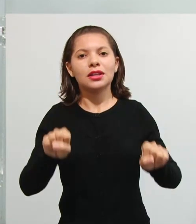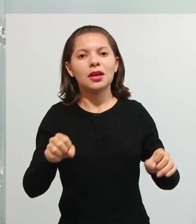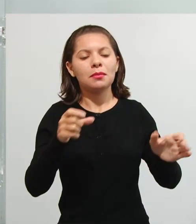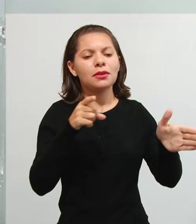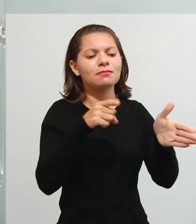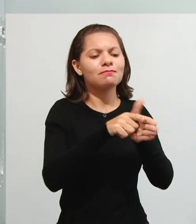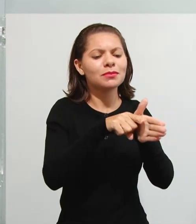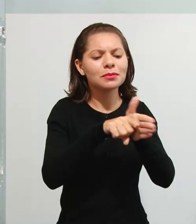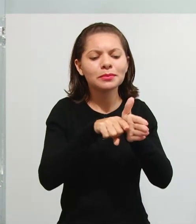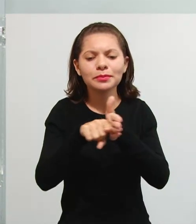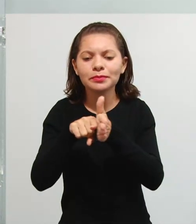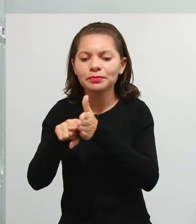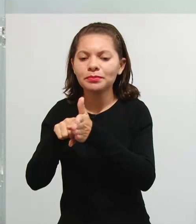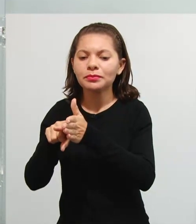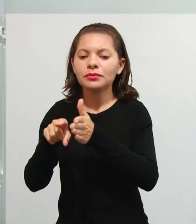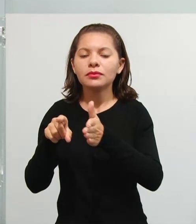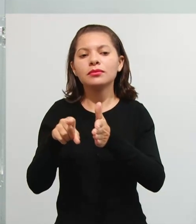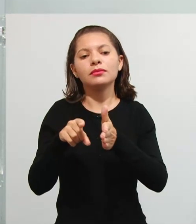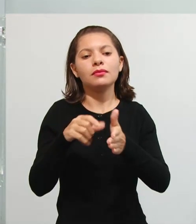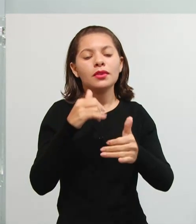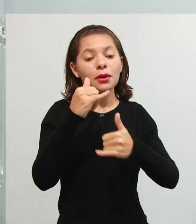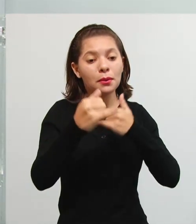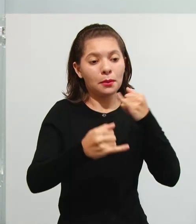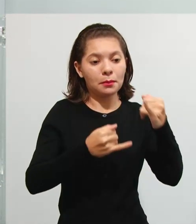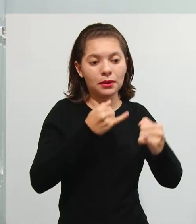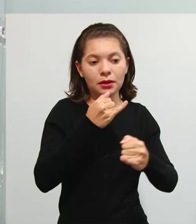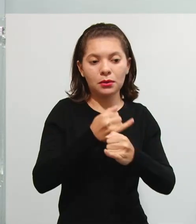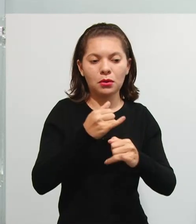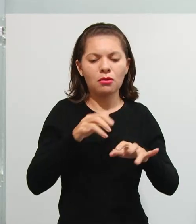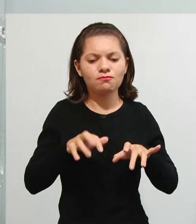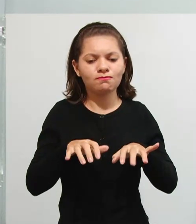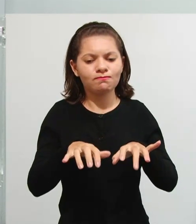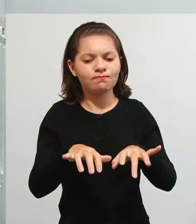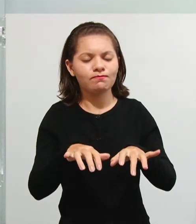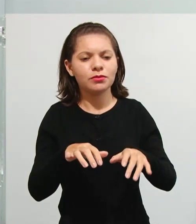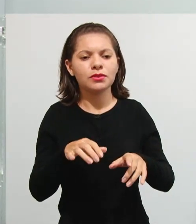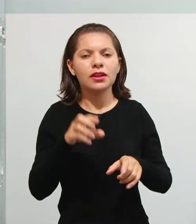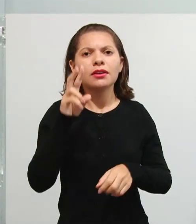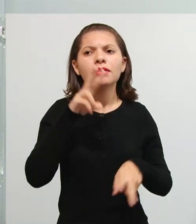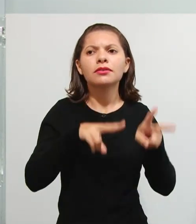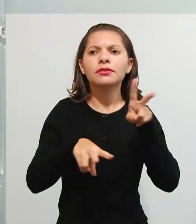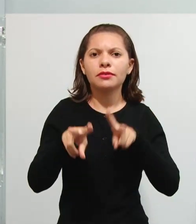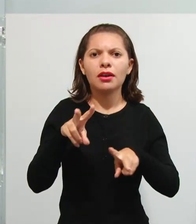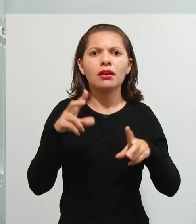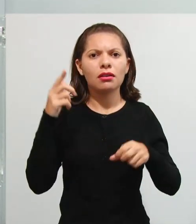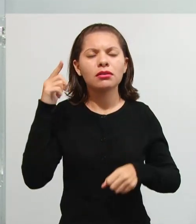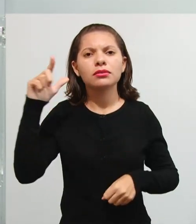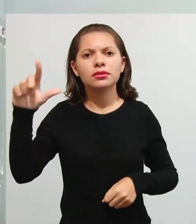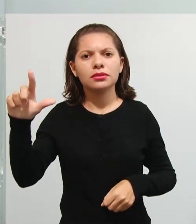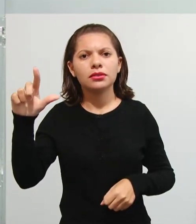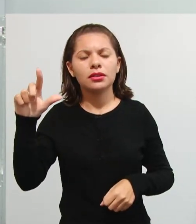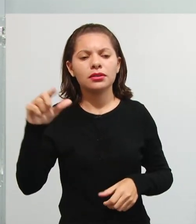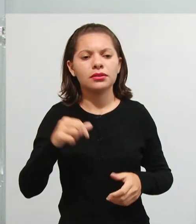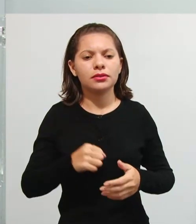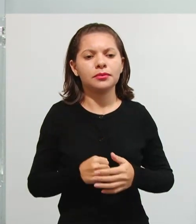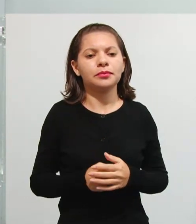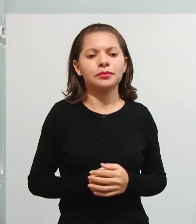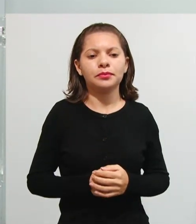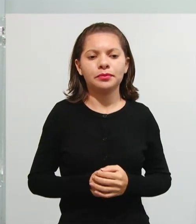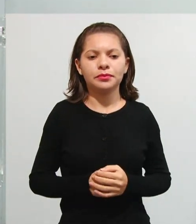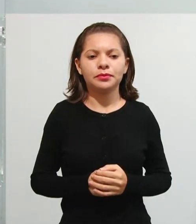comando simples no computador, você consegue localizar, você consegue ver os passos, os trâmites